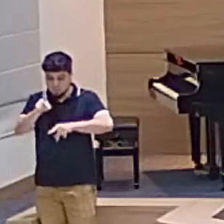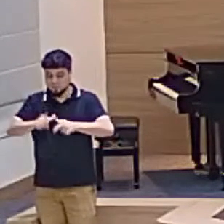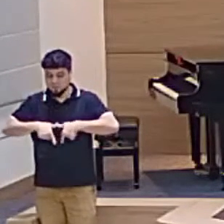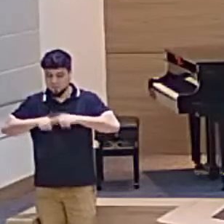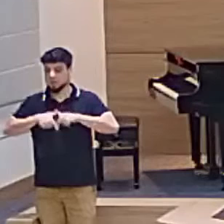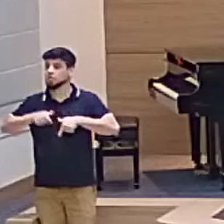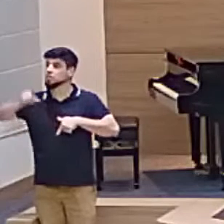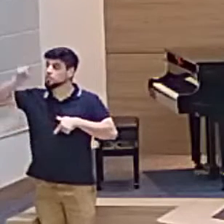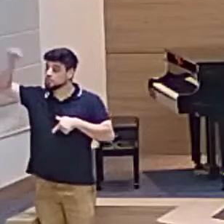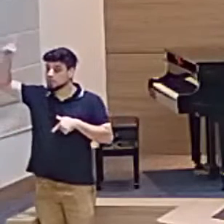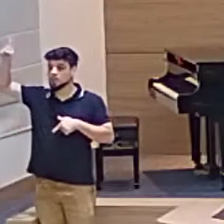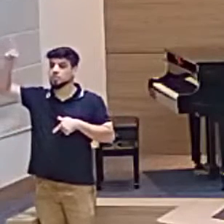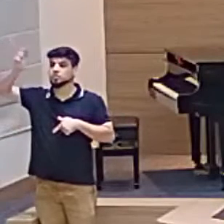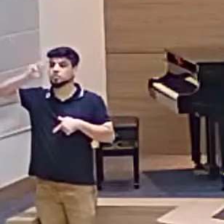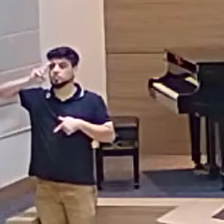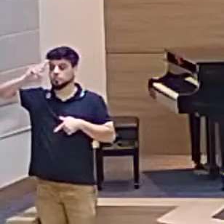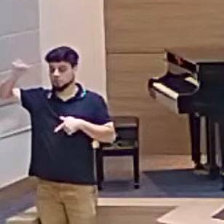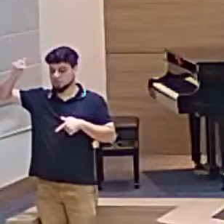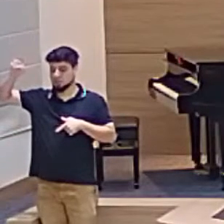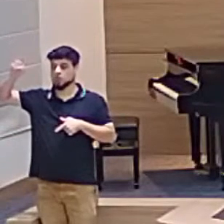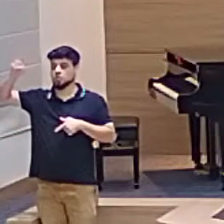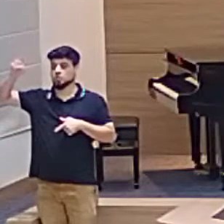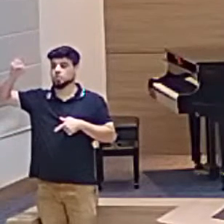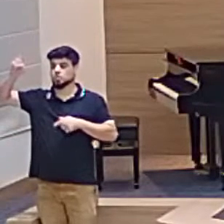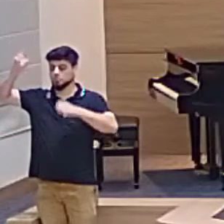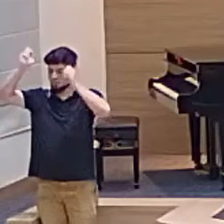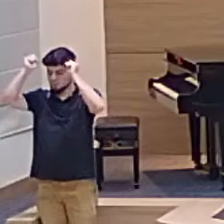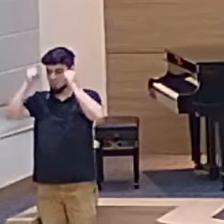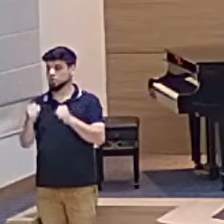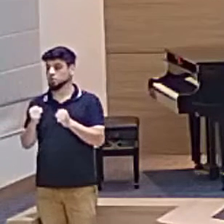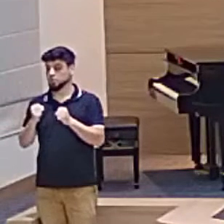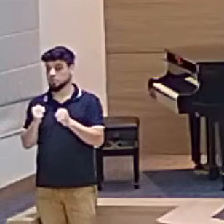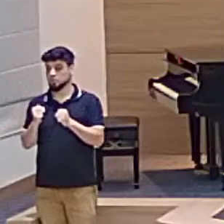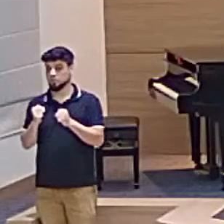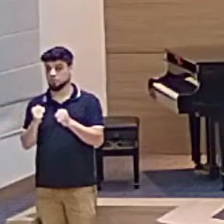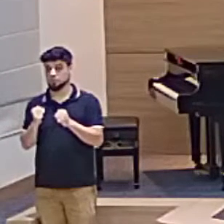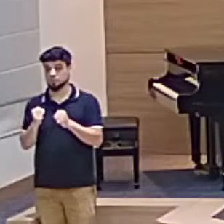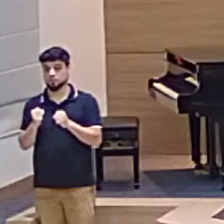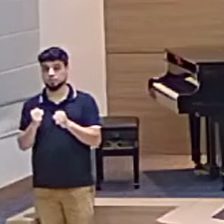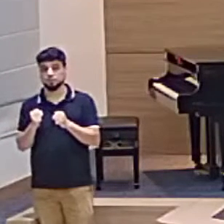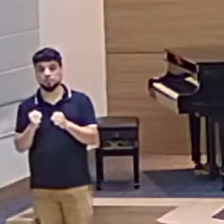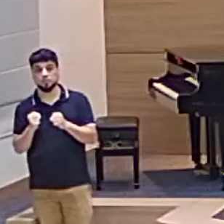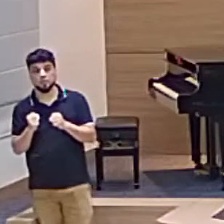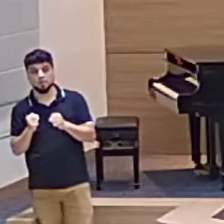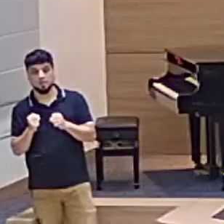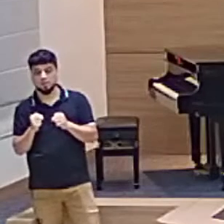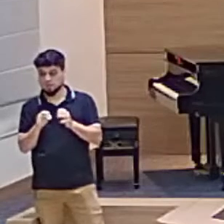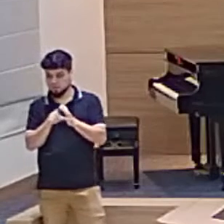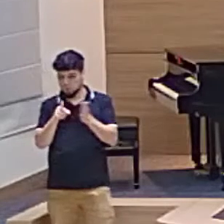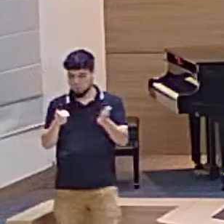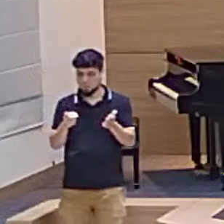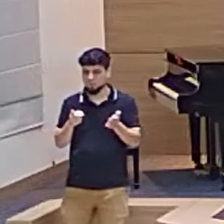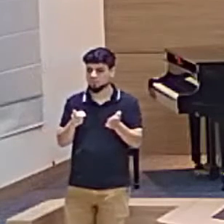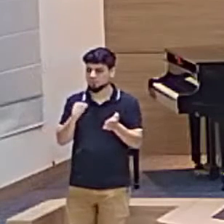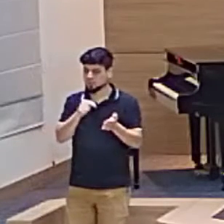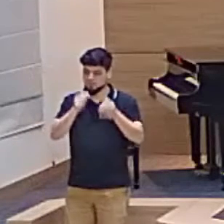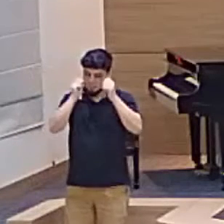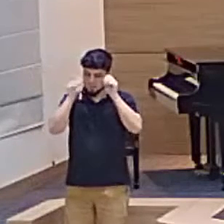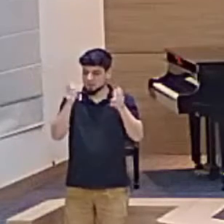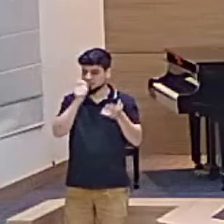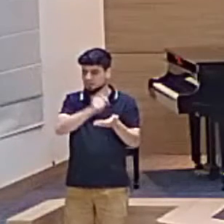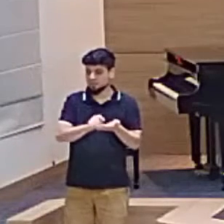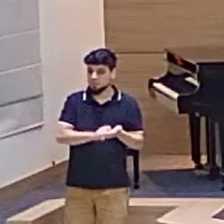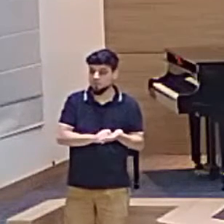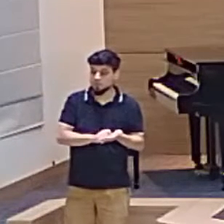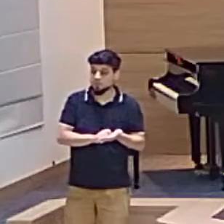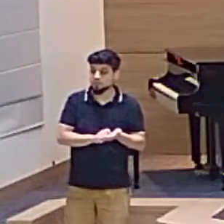Senhor teu Deus é o Deus todo-poderoso e ali o Deuteronômio ou o próprio Moisés vem dizendo que o